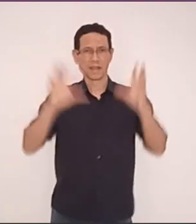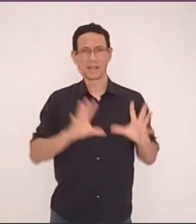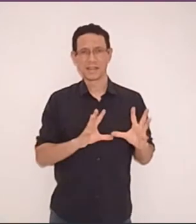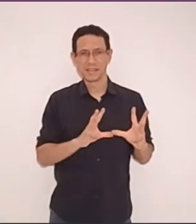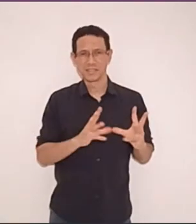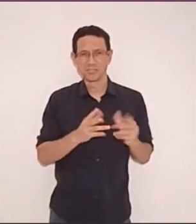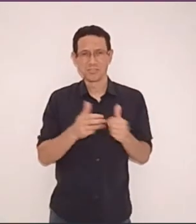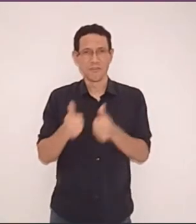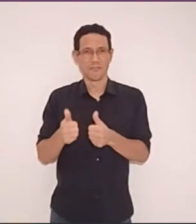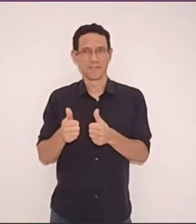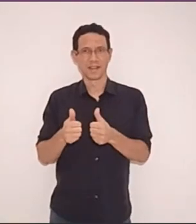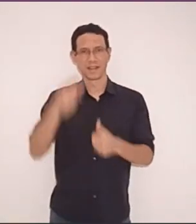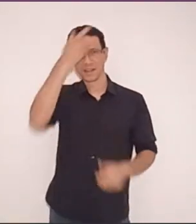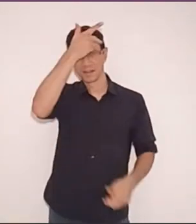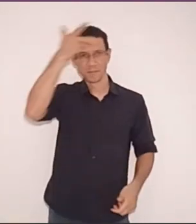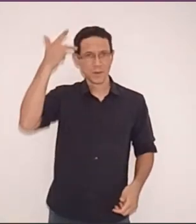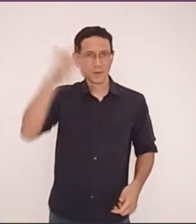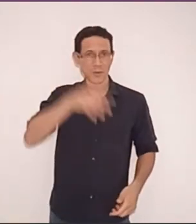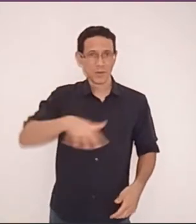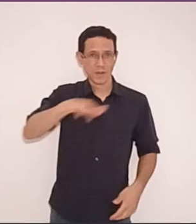todas as pessoas